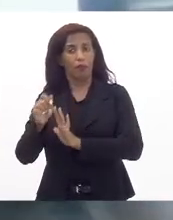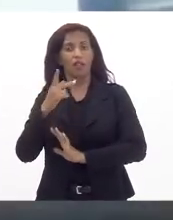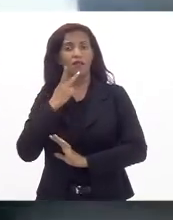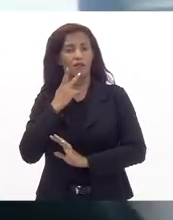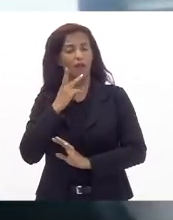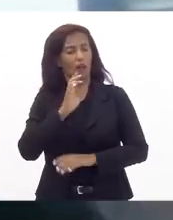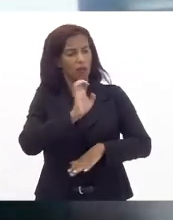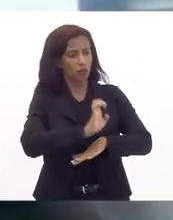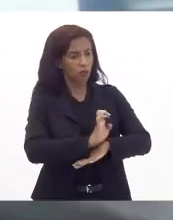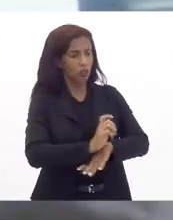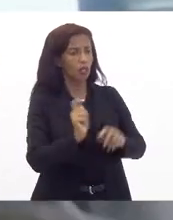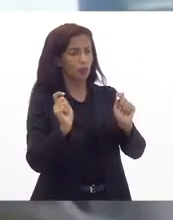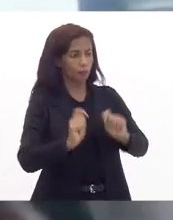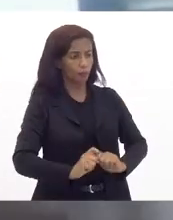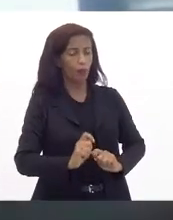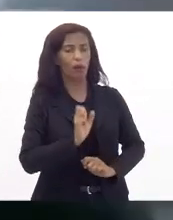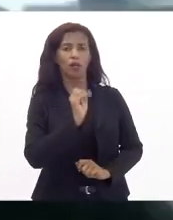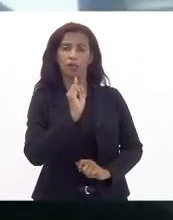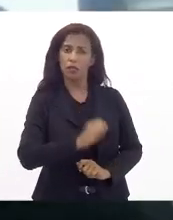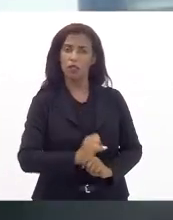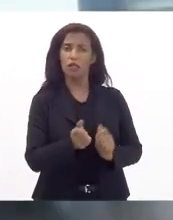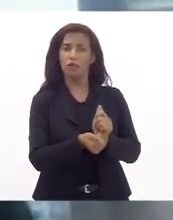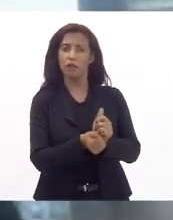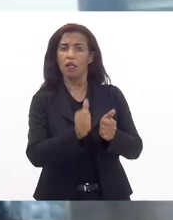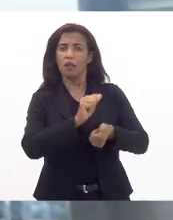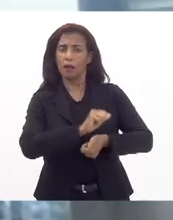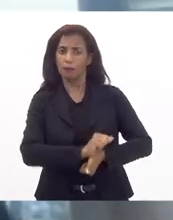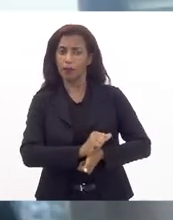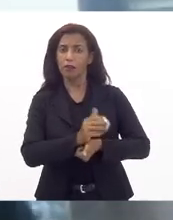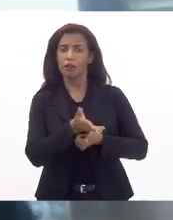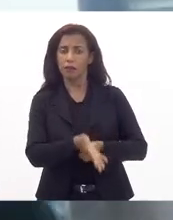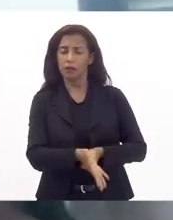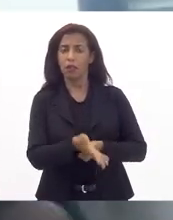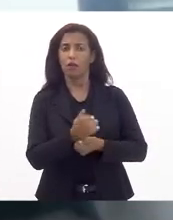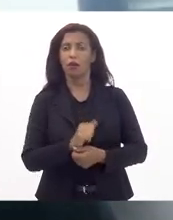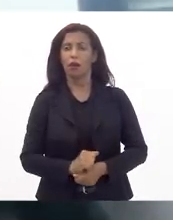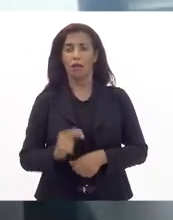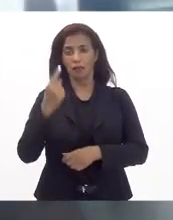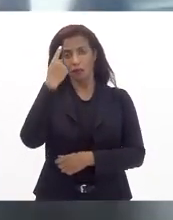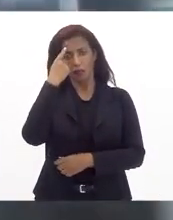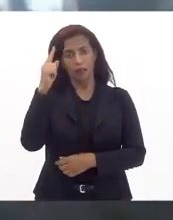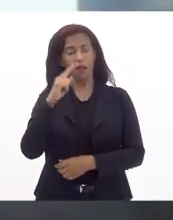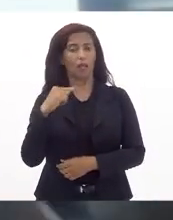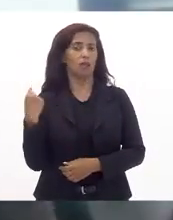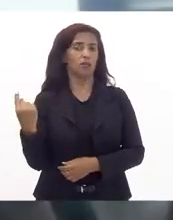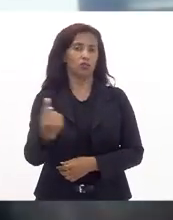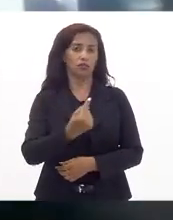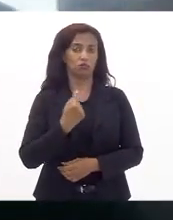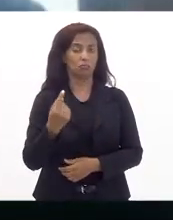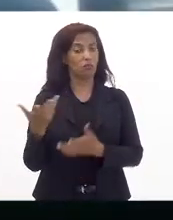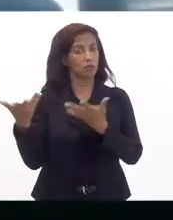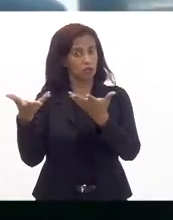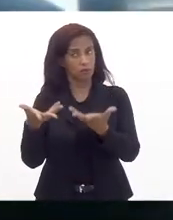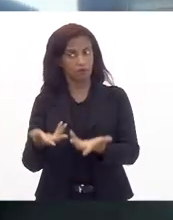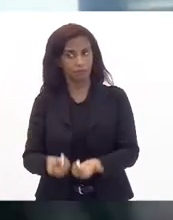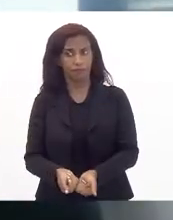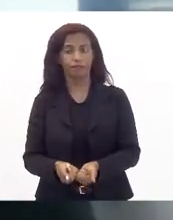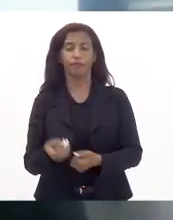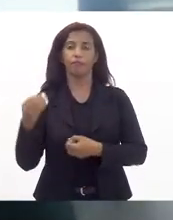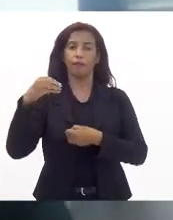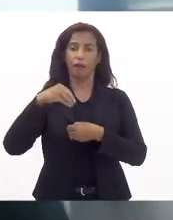estados possam sem fazer as adaptações a essa ideia geral que tem se aceita